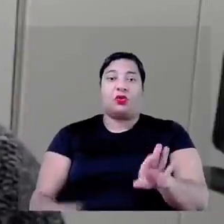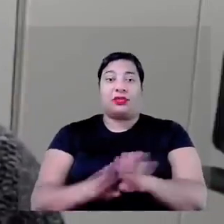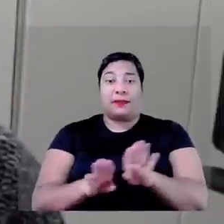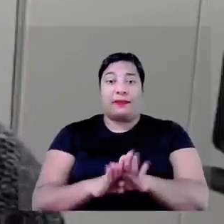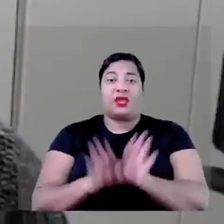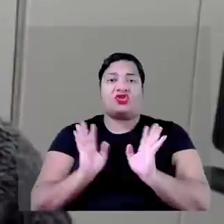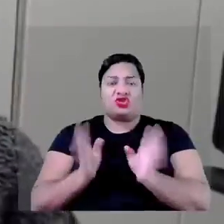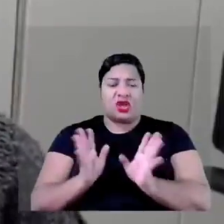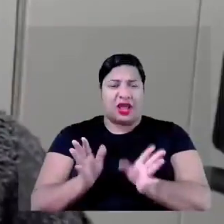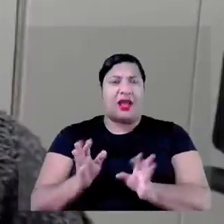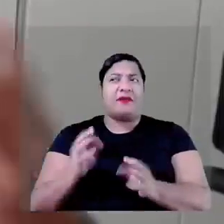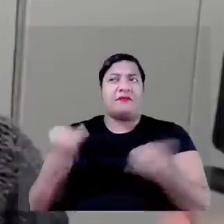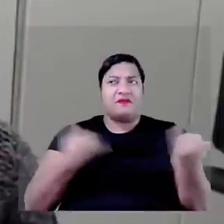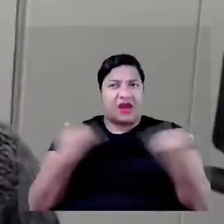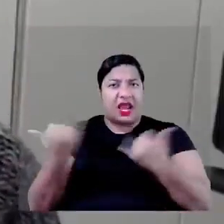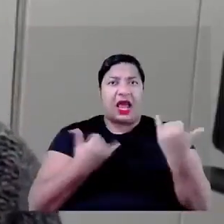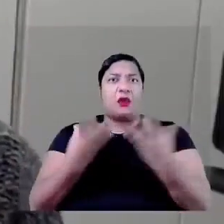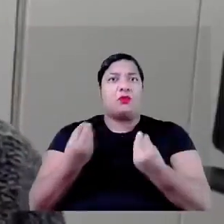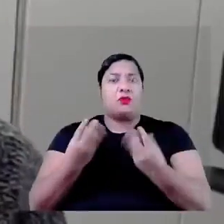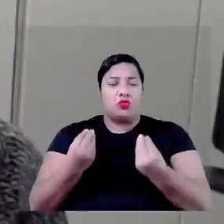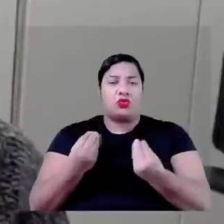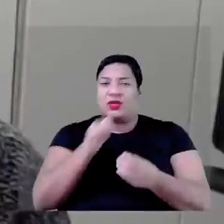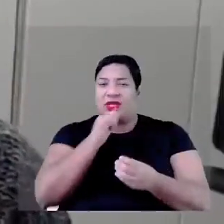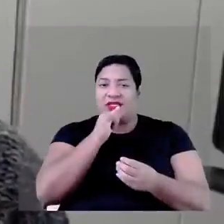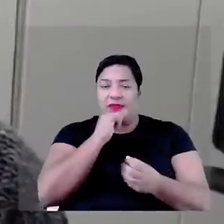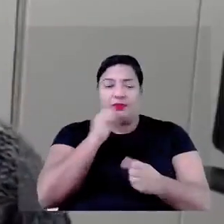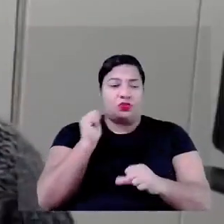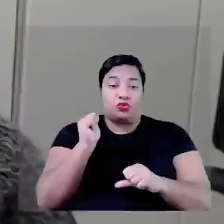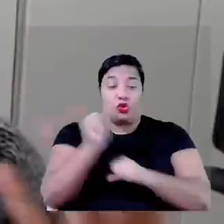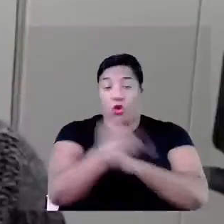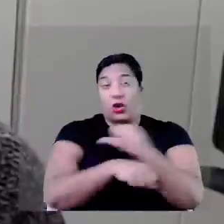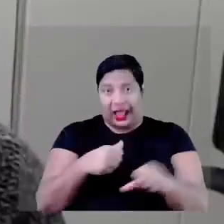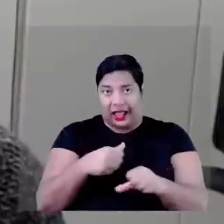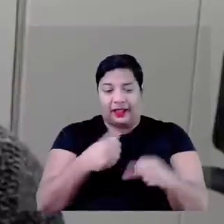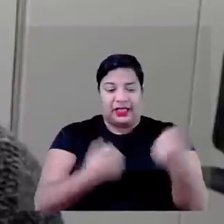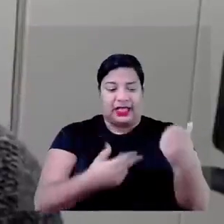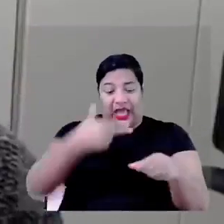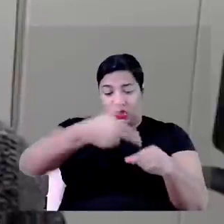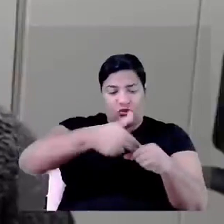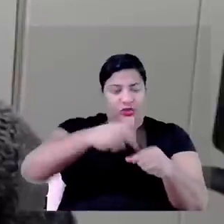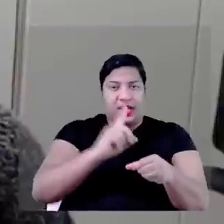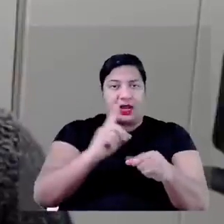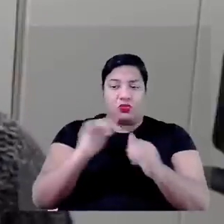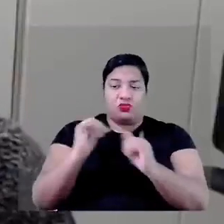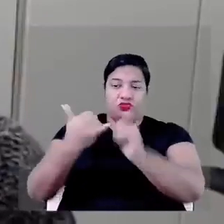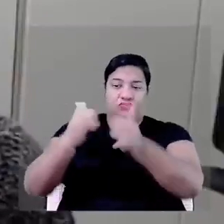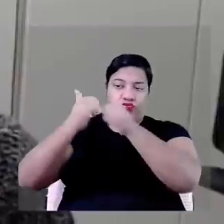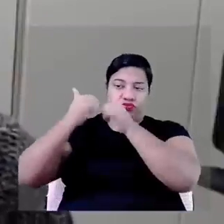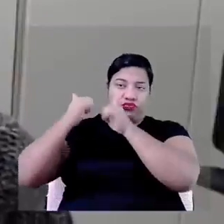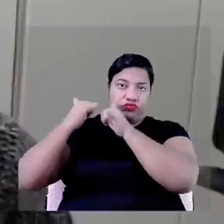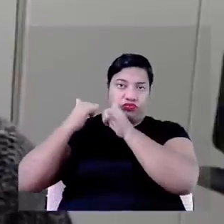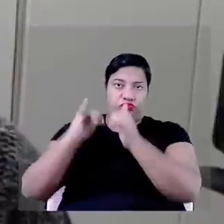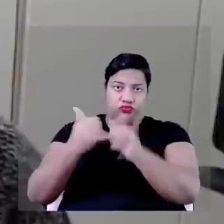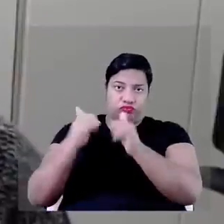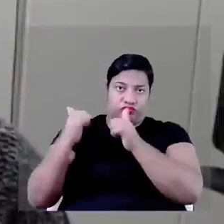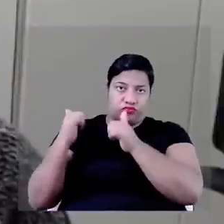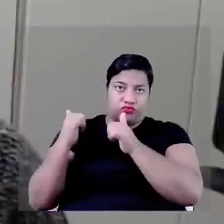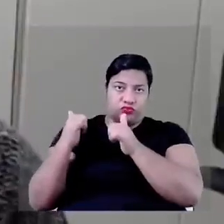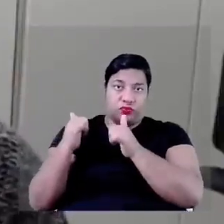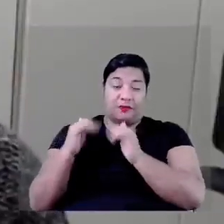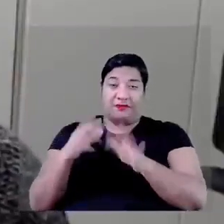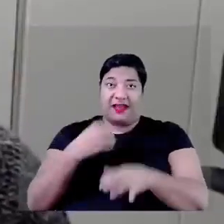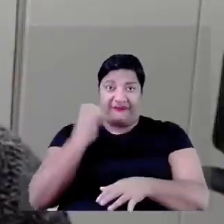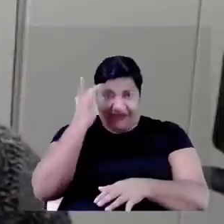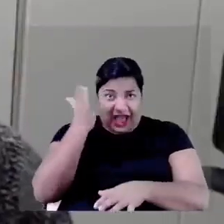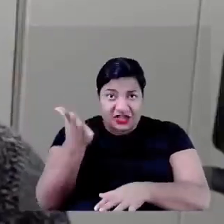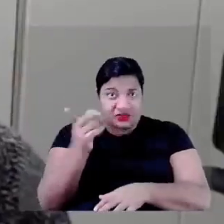veículos elétricos, como se isso fosse uma bala de prata, né, e que fosse resolver todos os problemas do mundo, e não é tão simples assim. Muitas